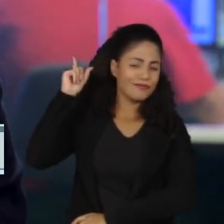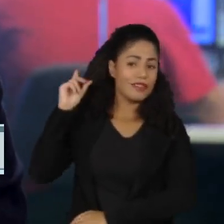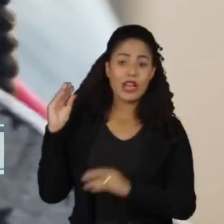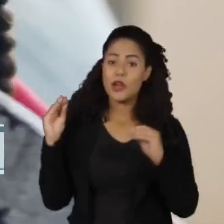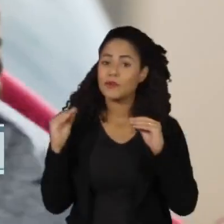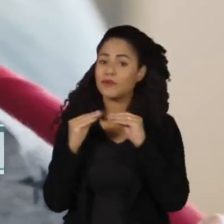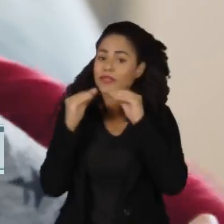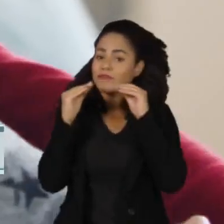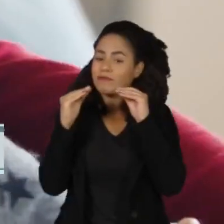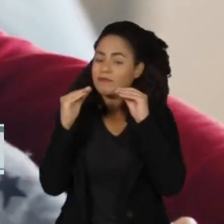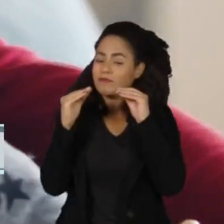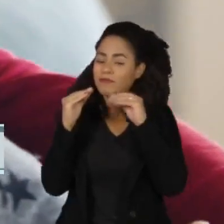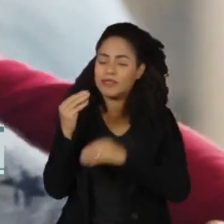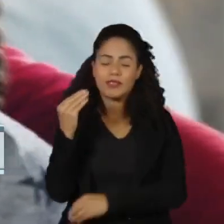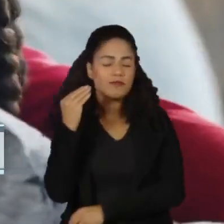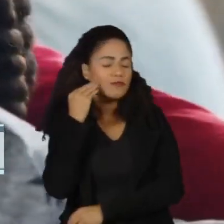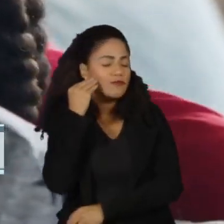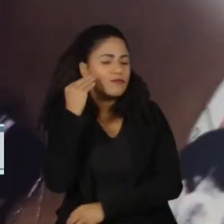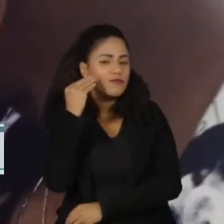beijo